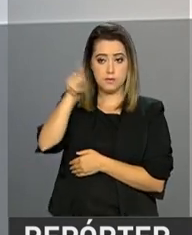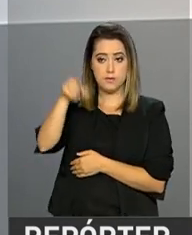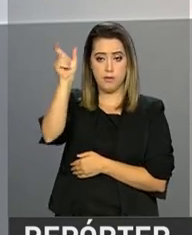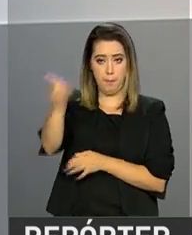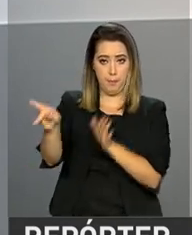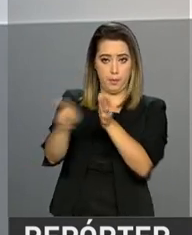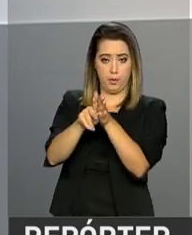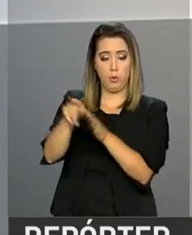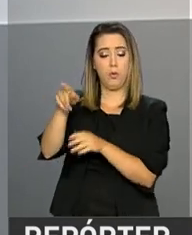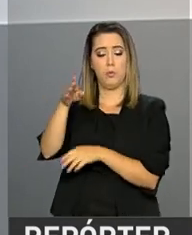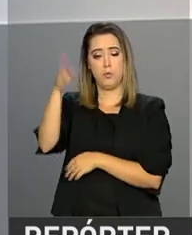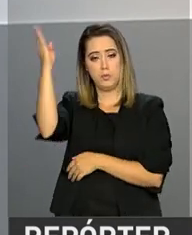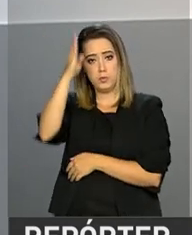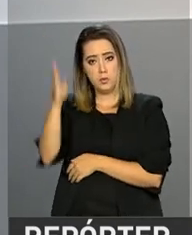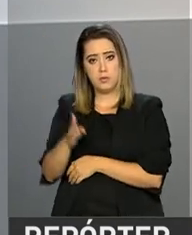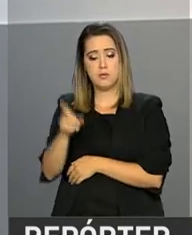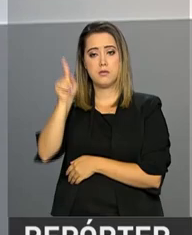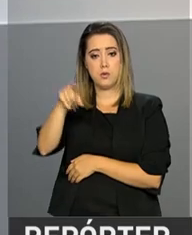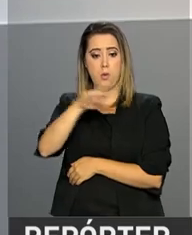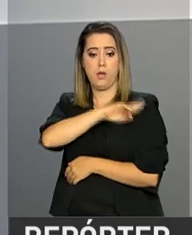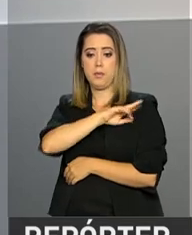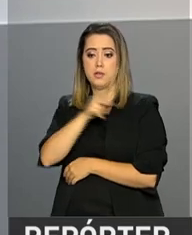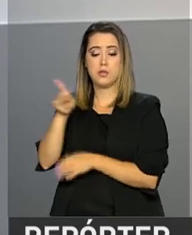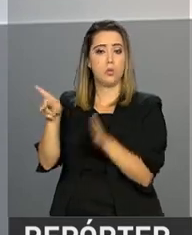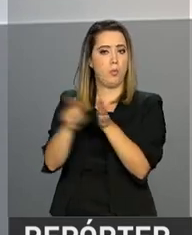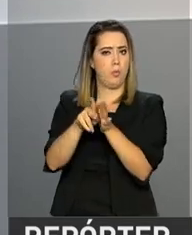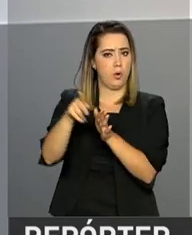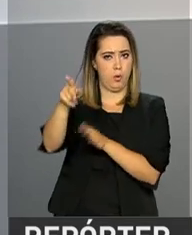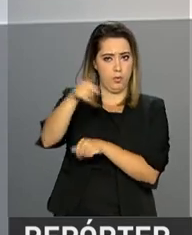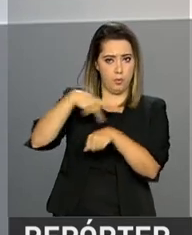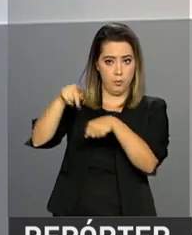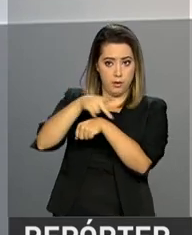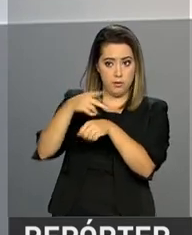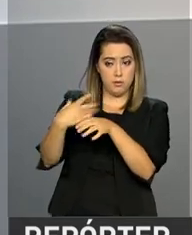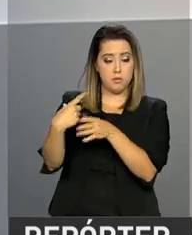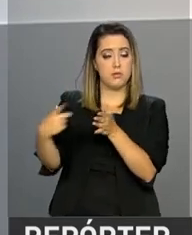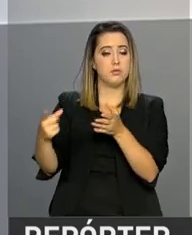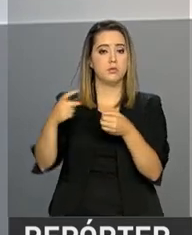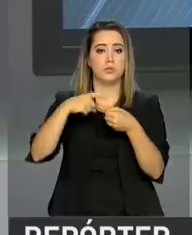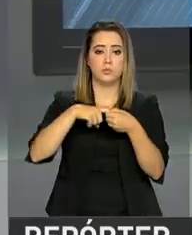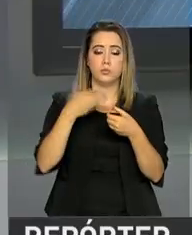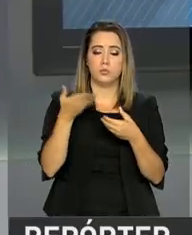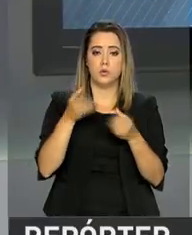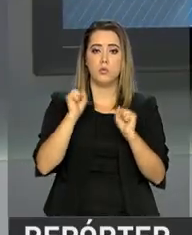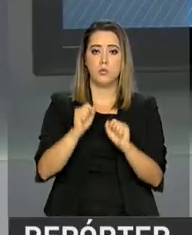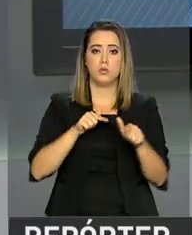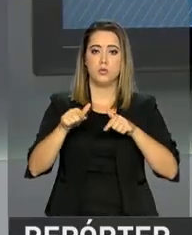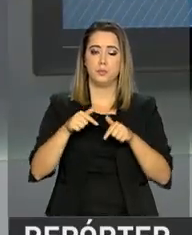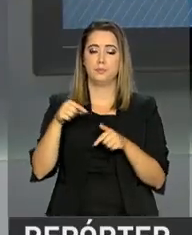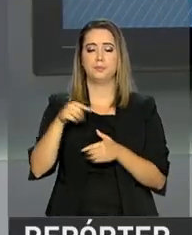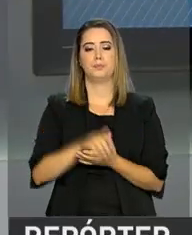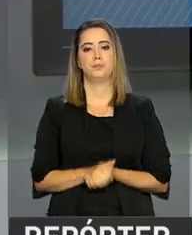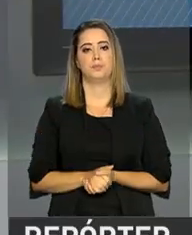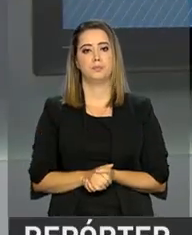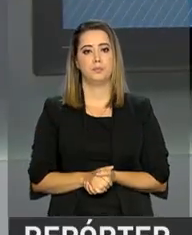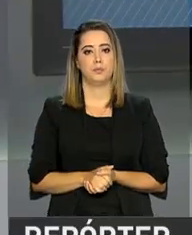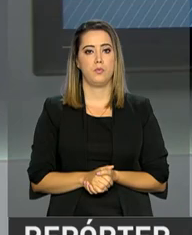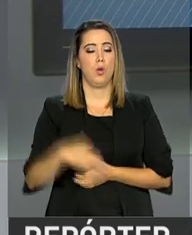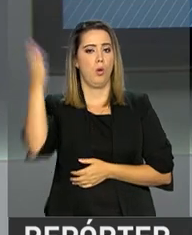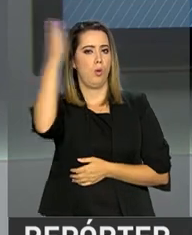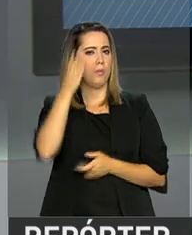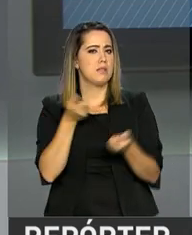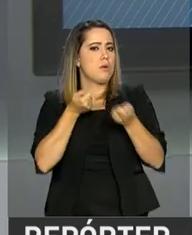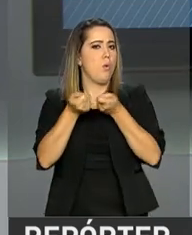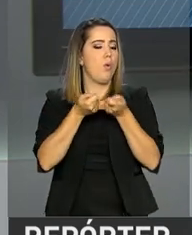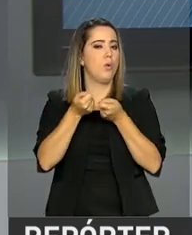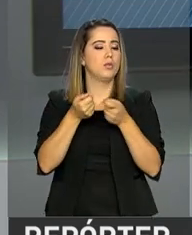pelo governo brasileiro como representante do país de origem e pode atuar no brasil o brasil coordenou